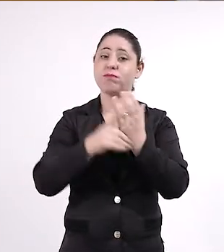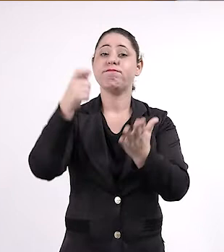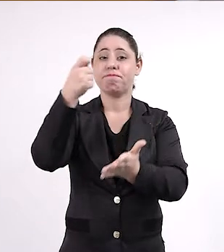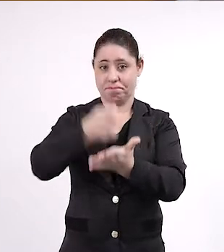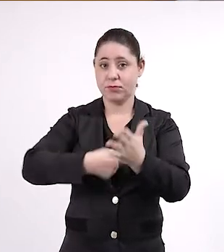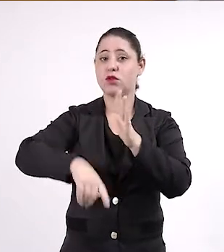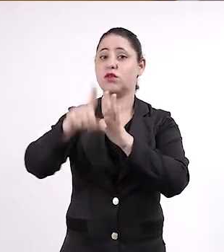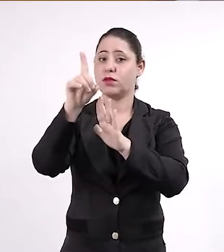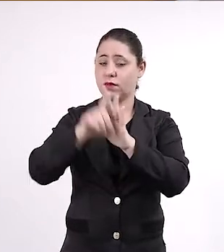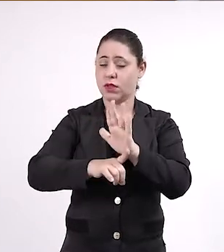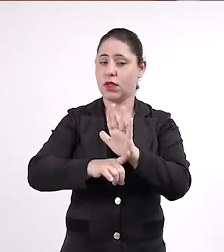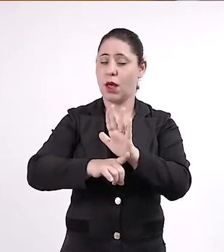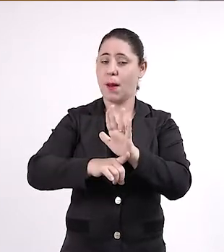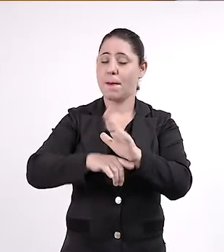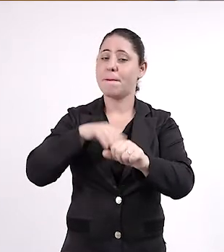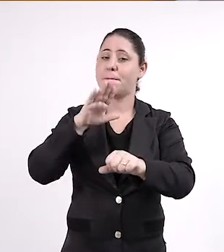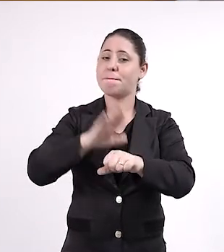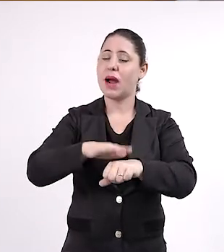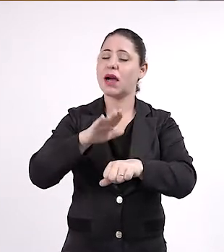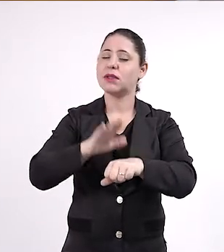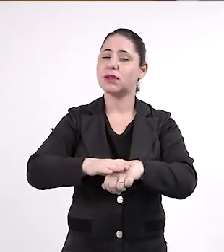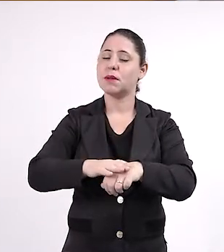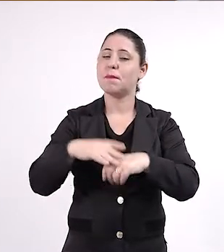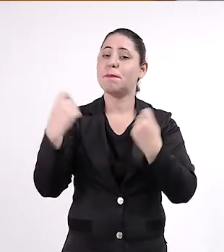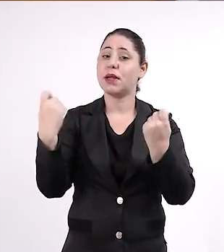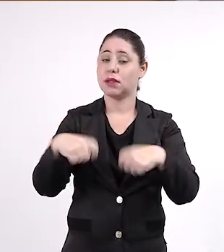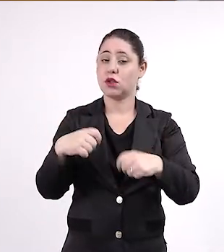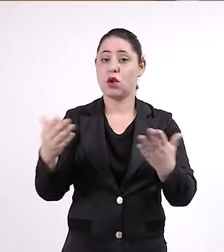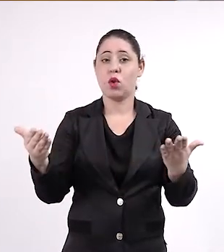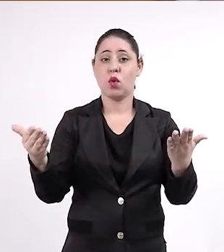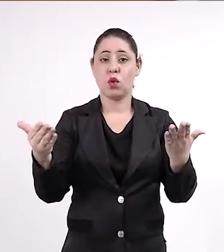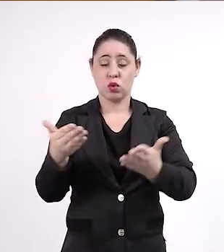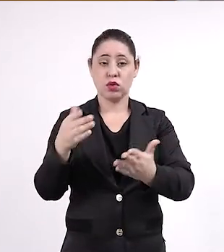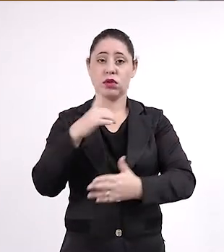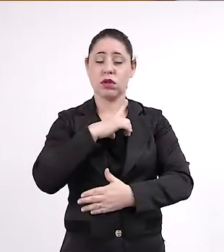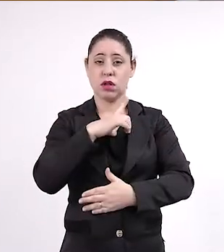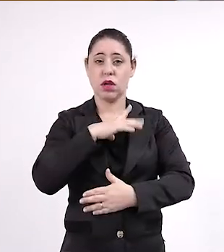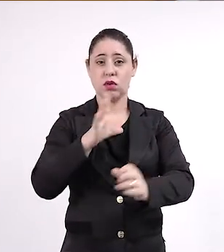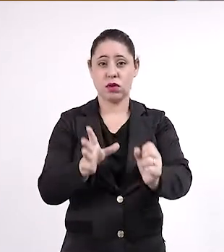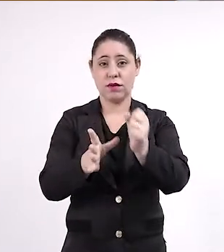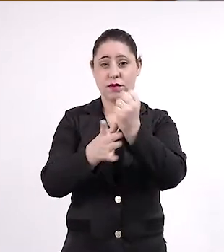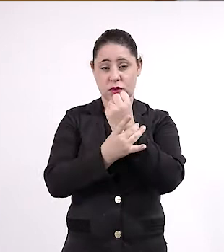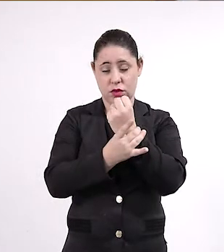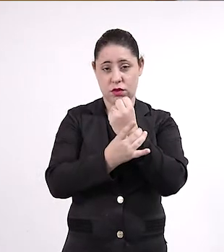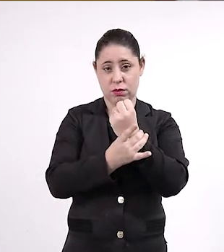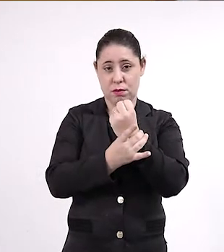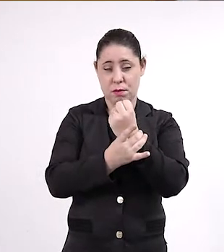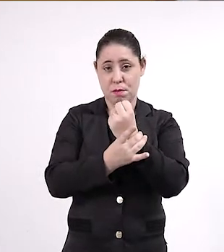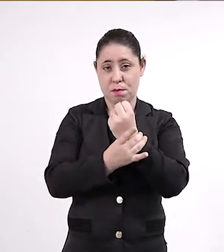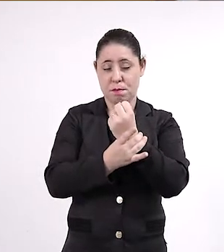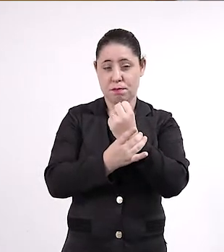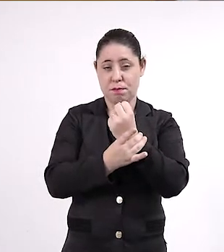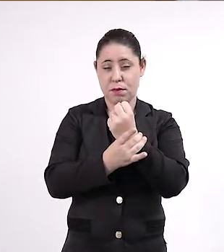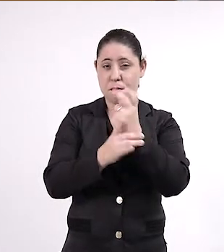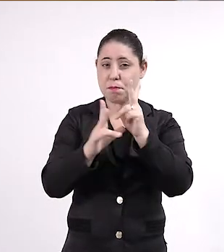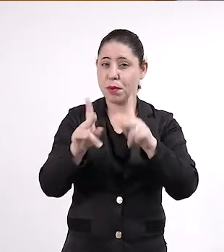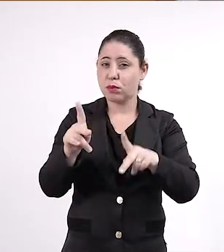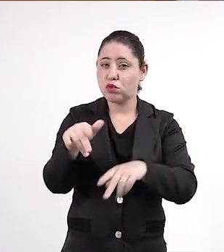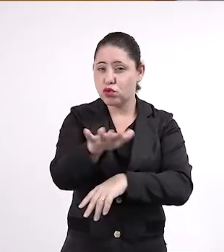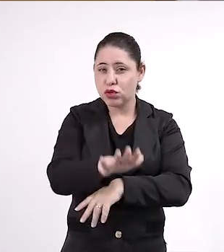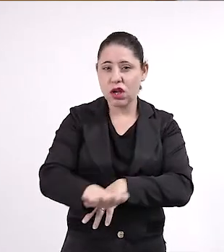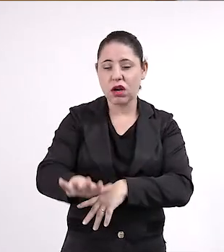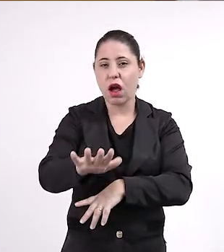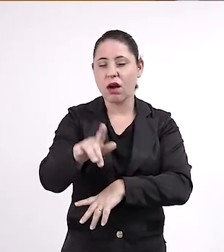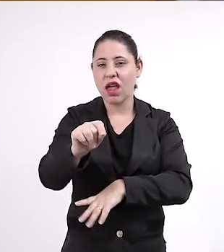de garantia dos direitos dos mais vulneráveis. Conosco hoje o Defensor Público Geral.